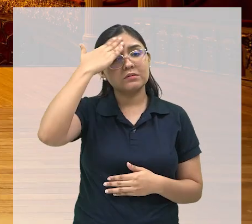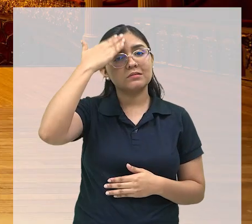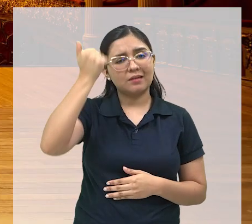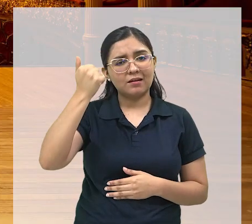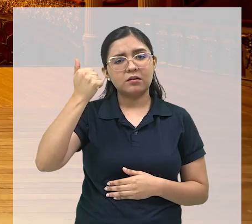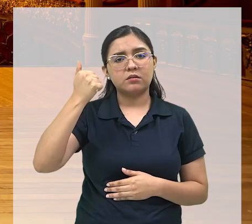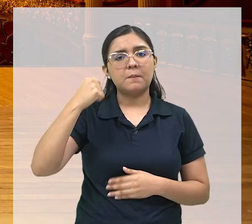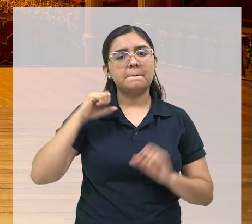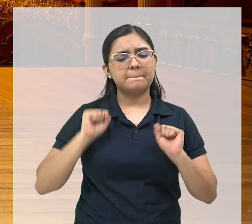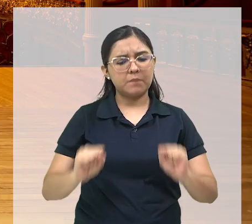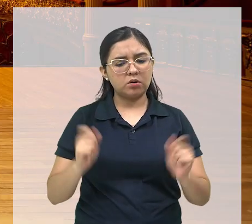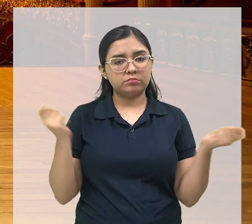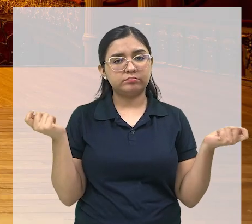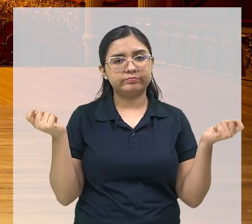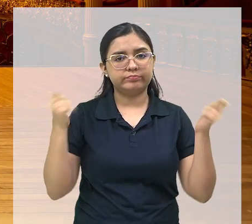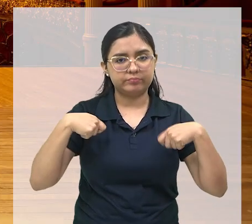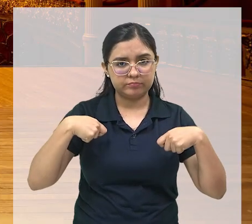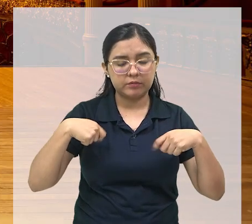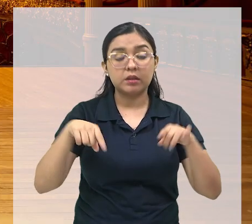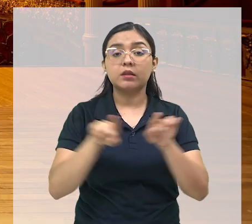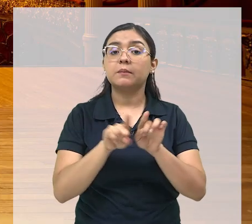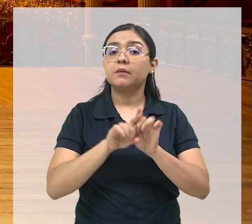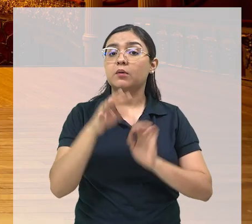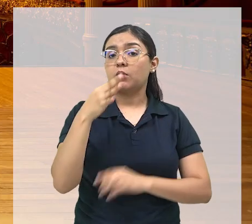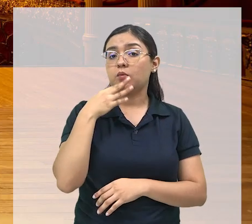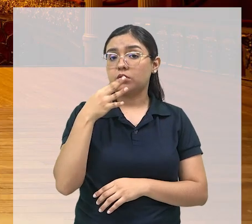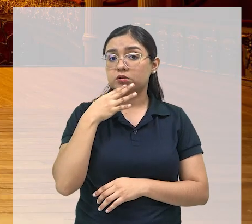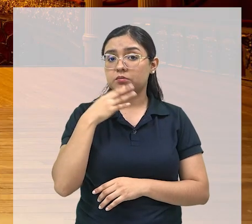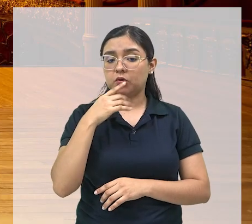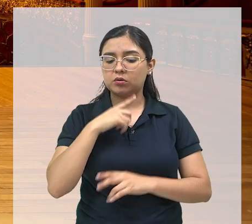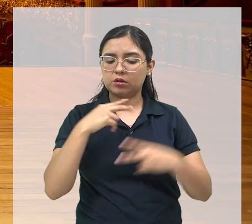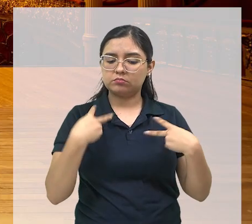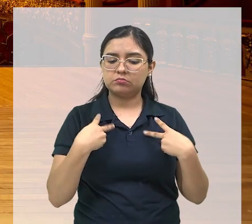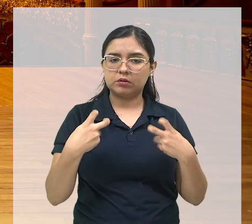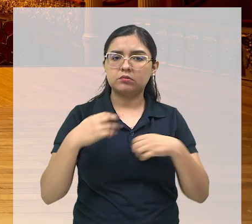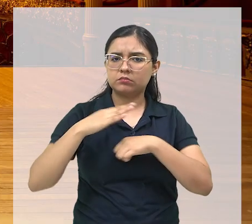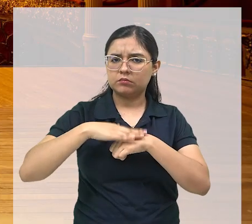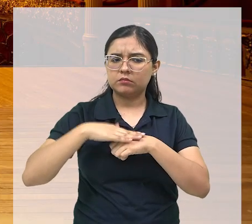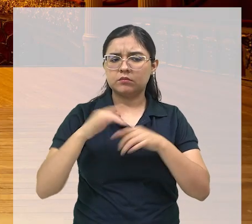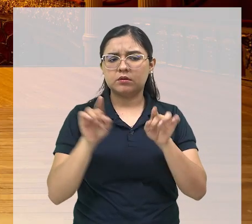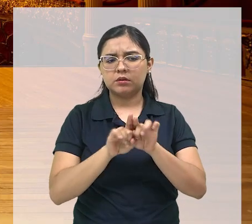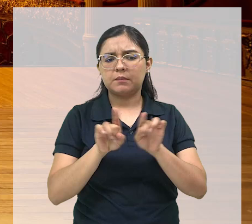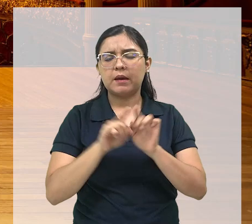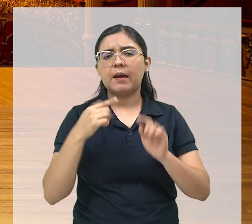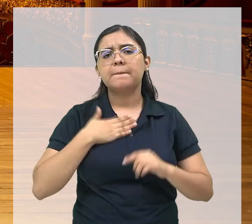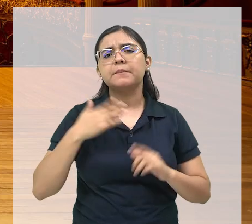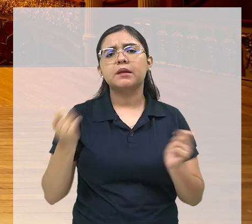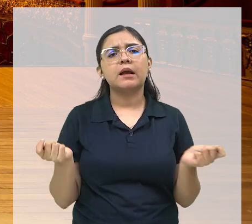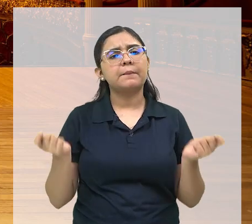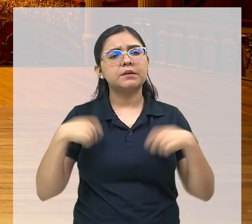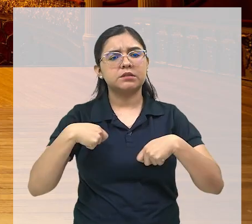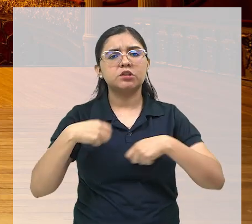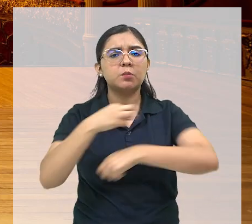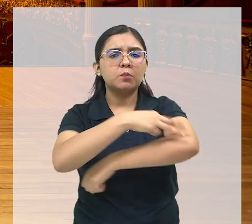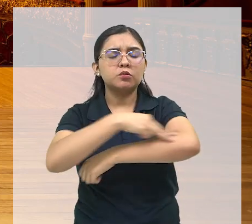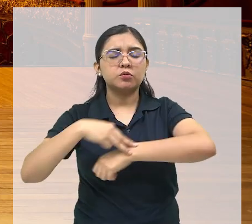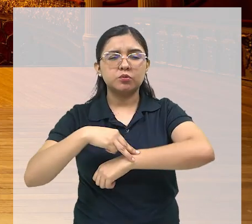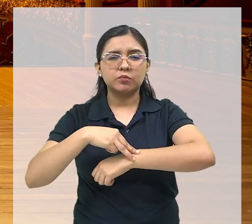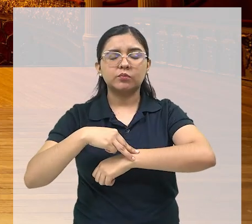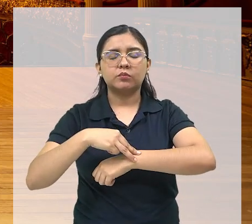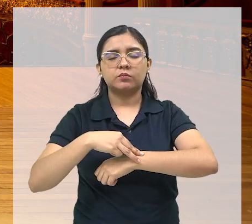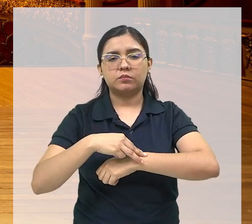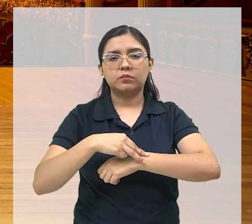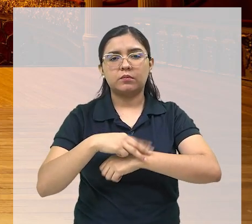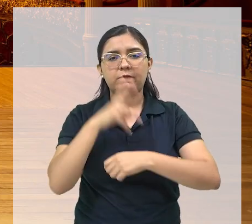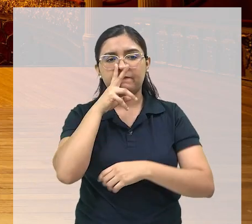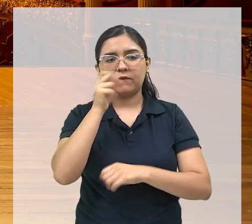sei que ele pode fazer, pelo conhecimento que eu tenho dele, do que pela minha capacidade muscular, pelo meu